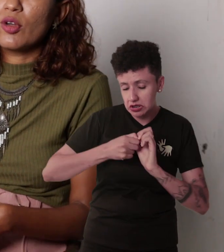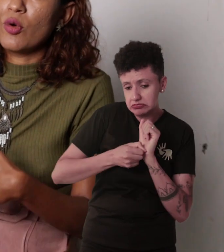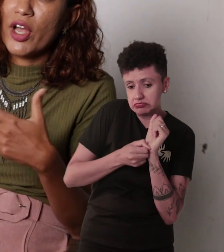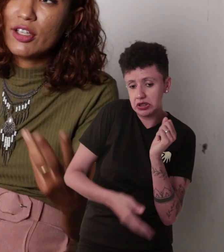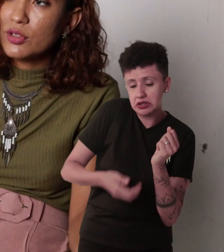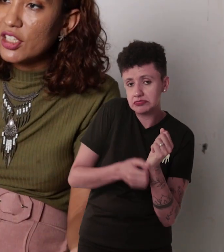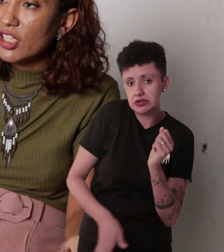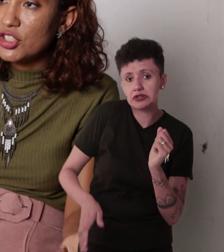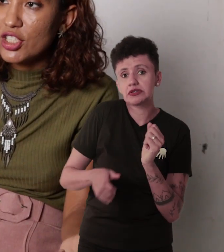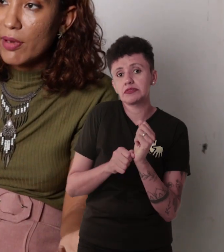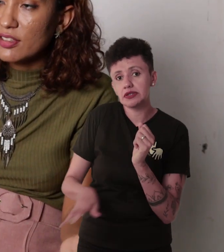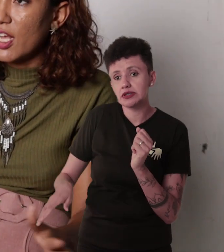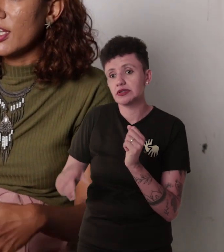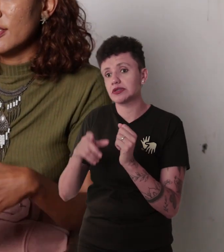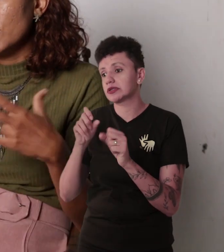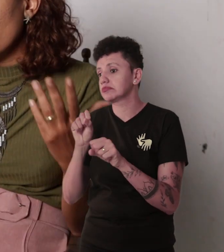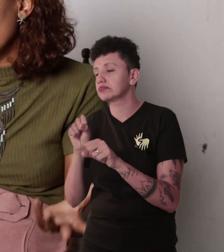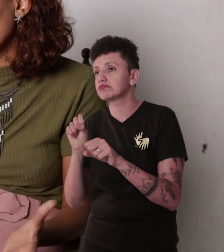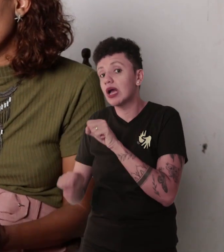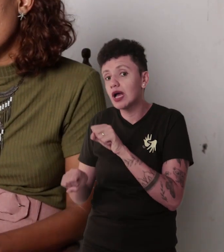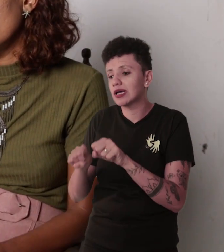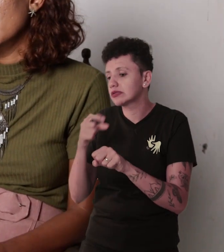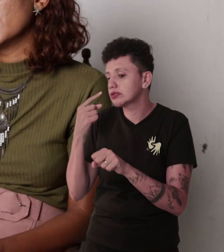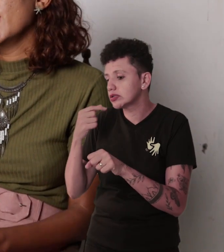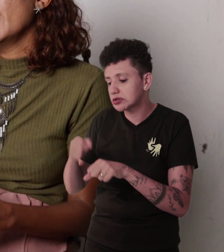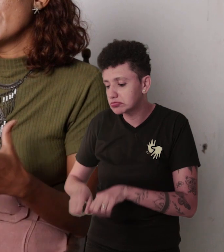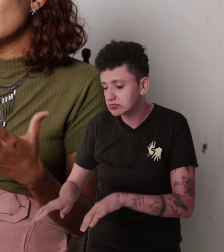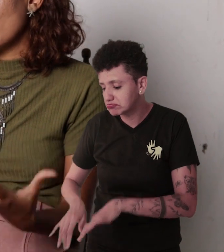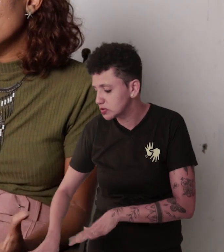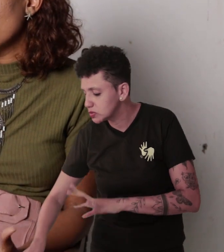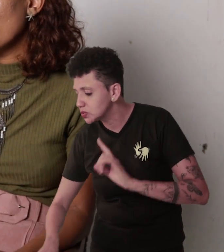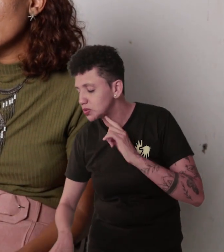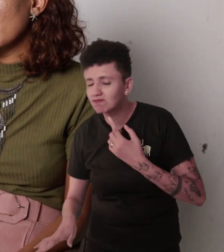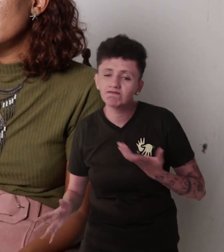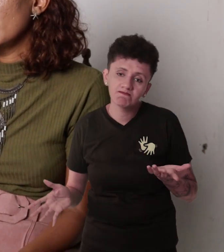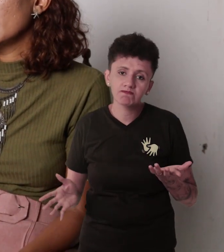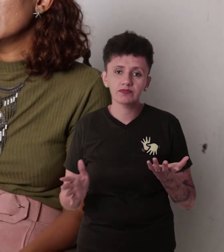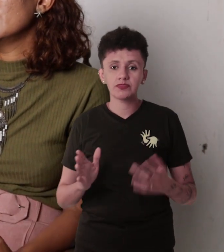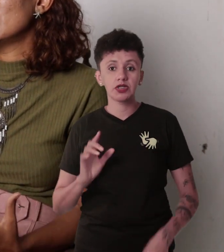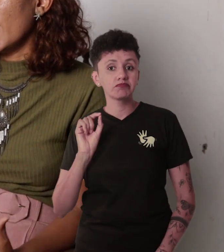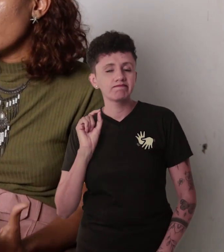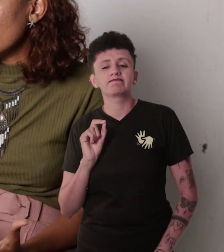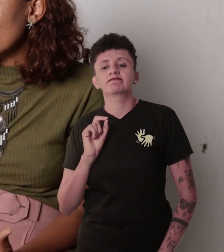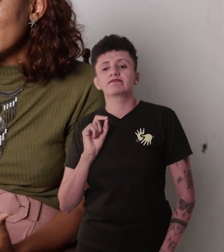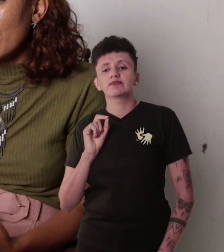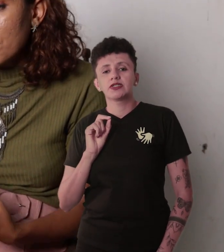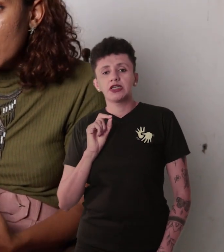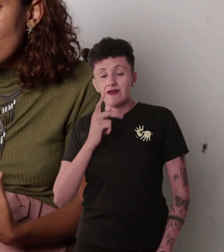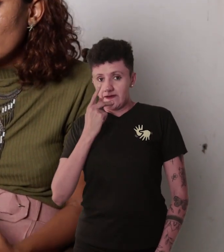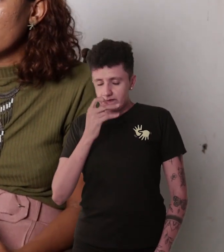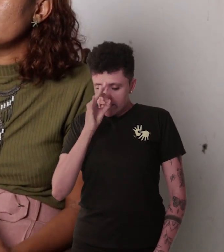que matou, era do que ele tinha matado. Isso muda nas narrativas. Mas o mais importante é que, geralmente,